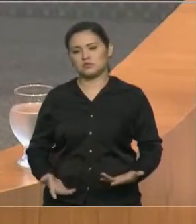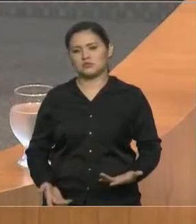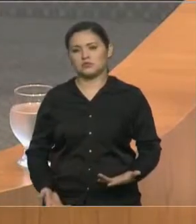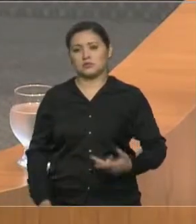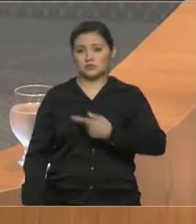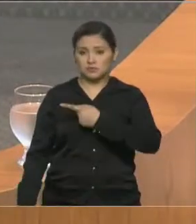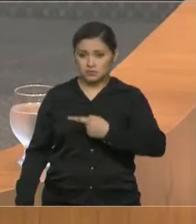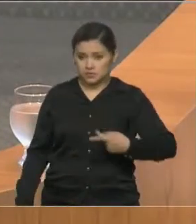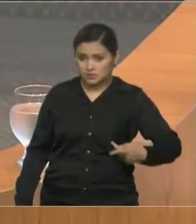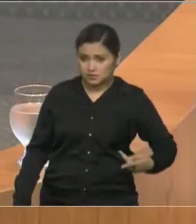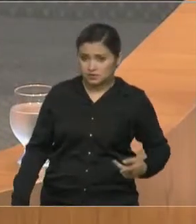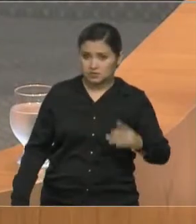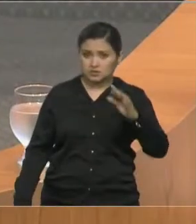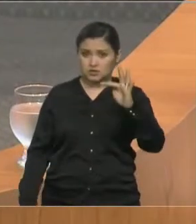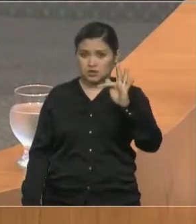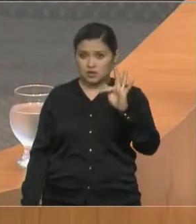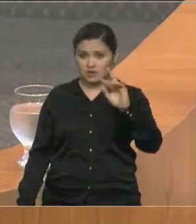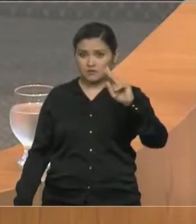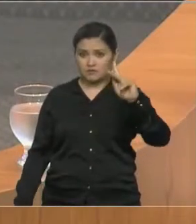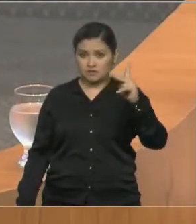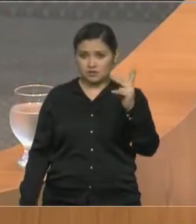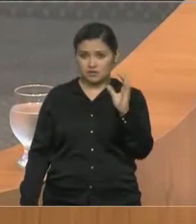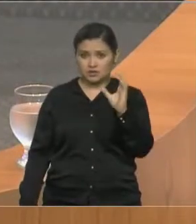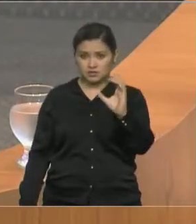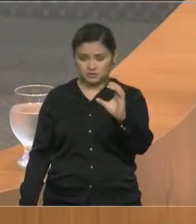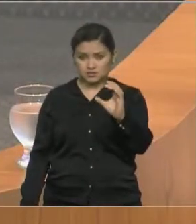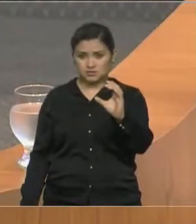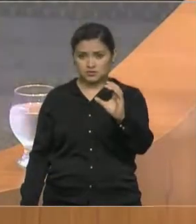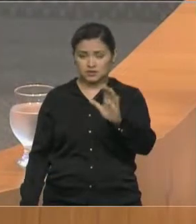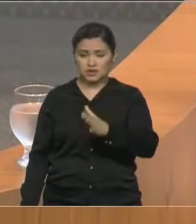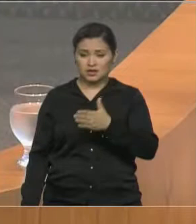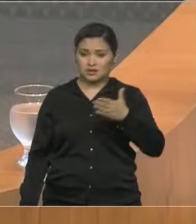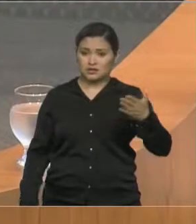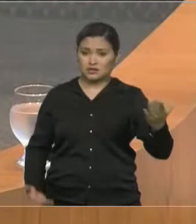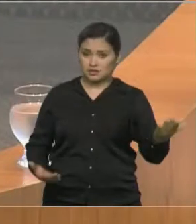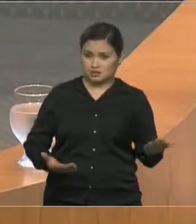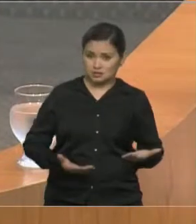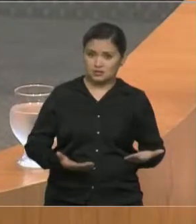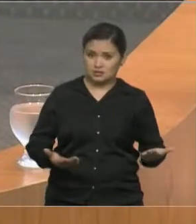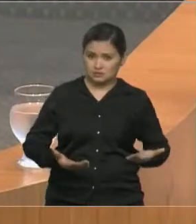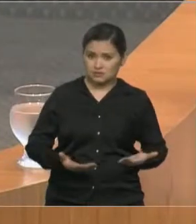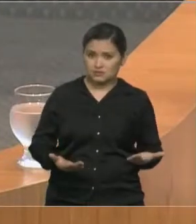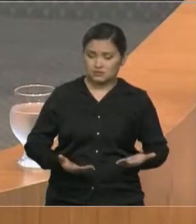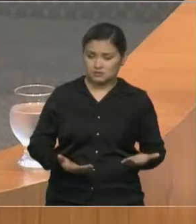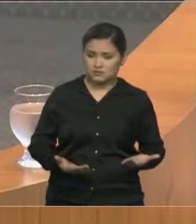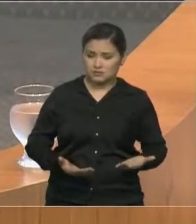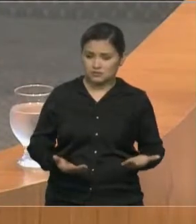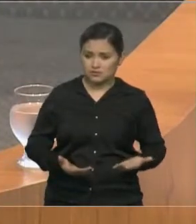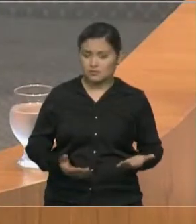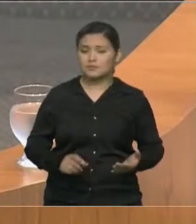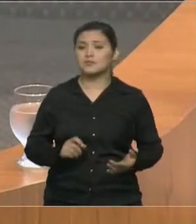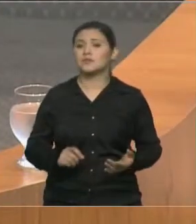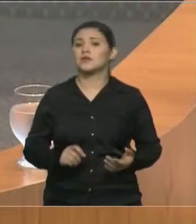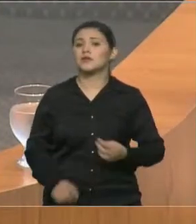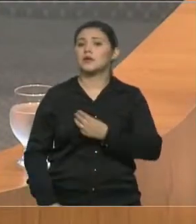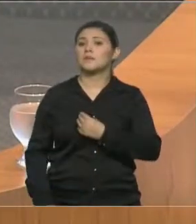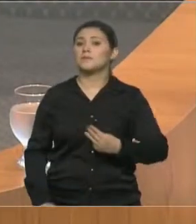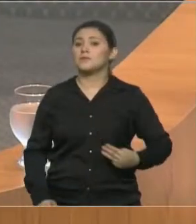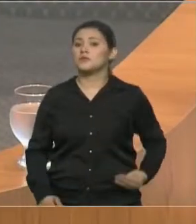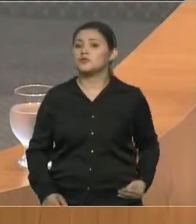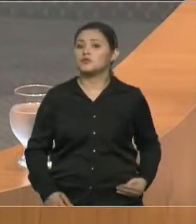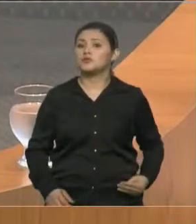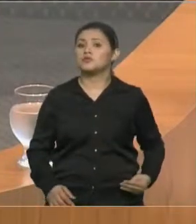cá, cujo ministro em parte do governo foi o ex-deputado Sarney Filho, que milita em campo oposto ao